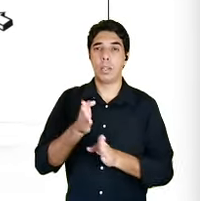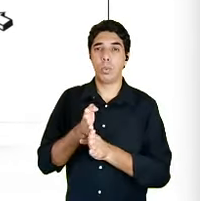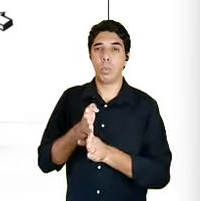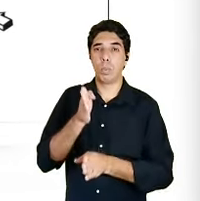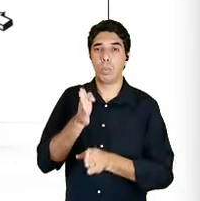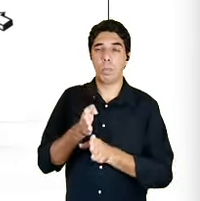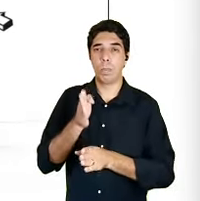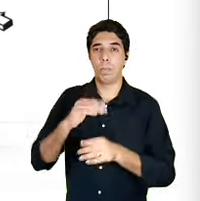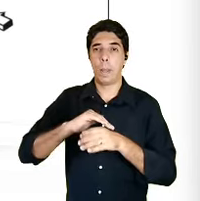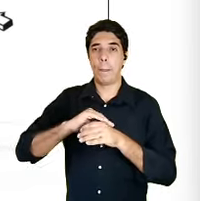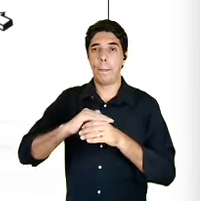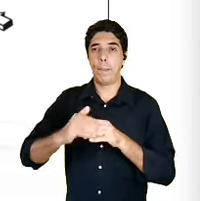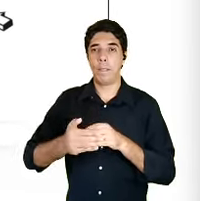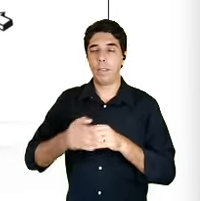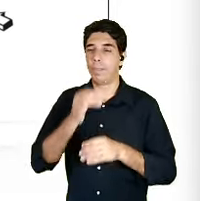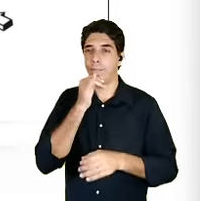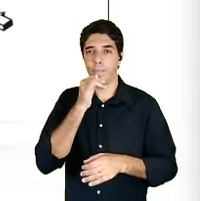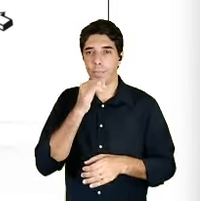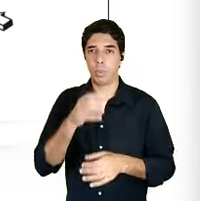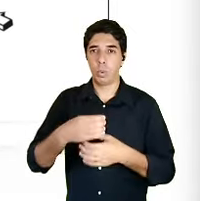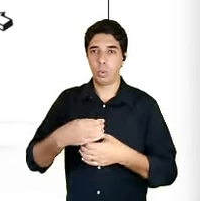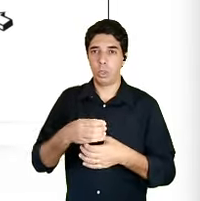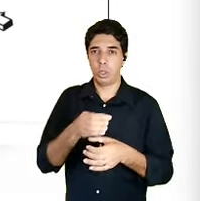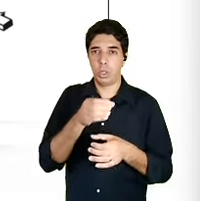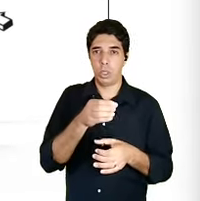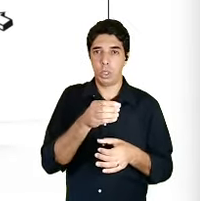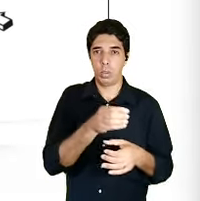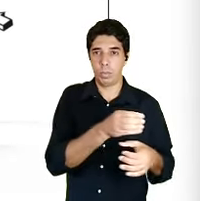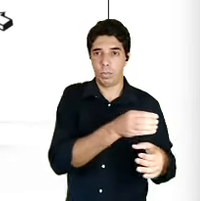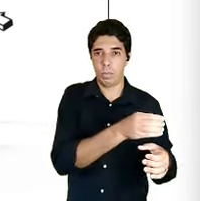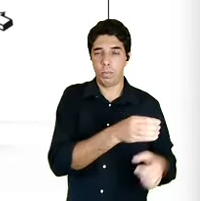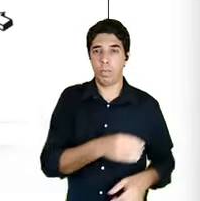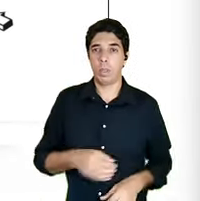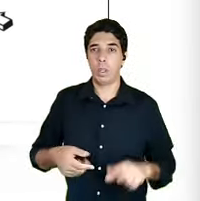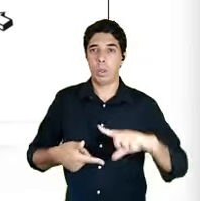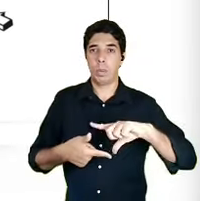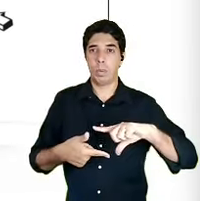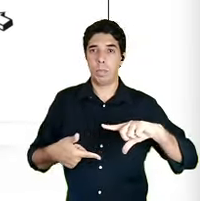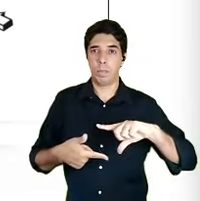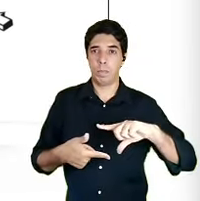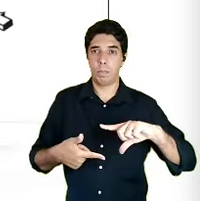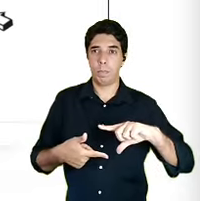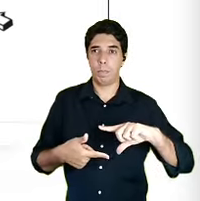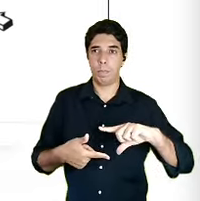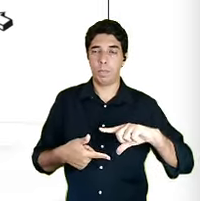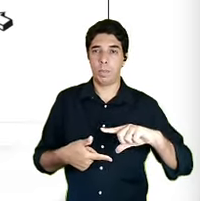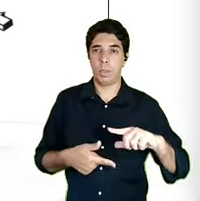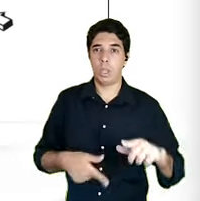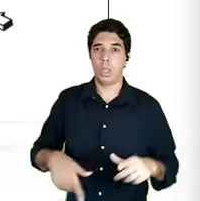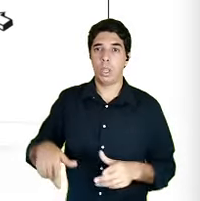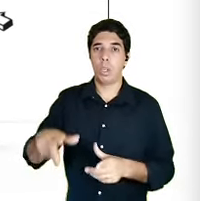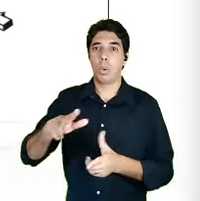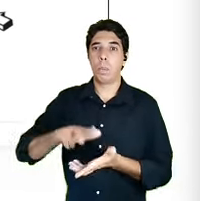de superfícies, que compõem aí um cilindro, um paralelepípedo e um prisma de